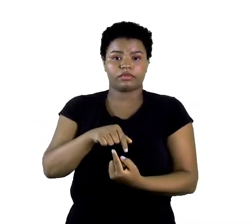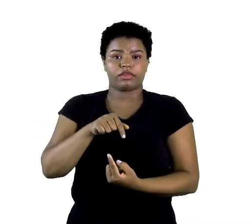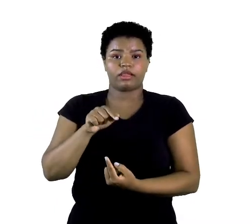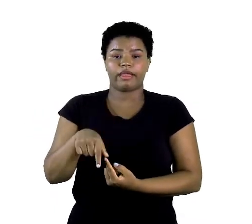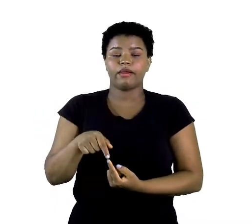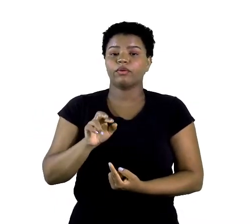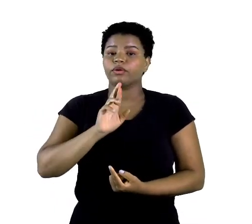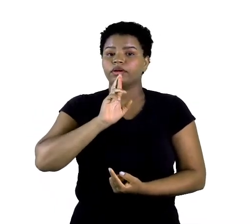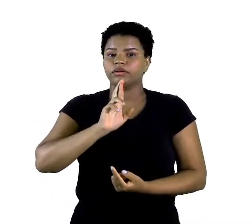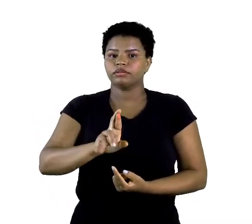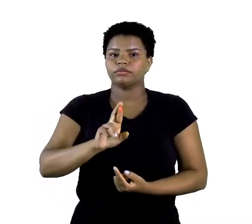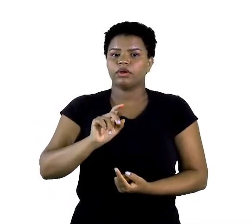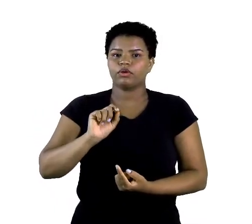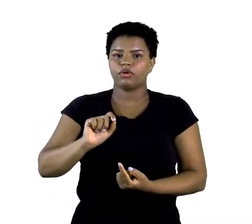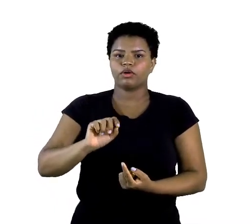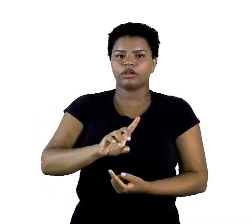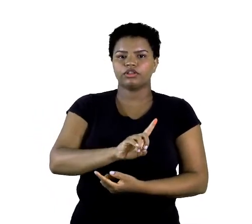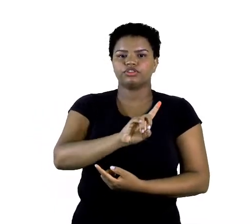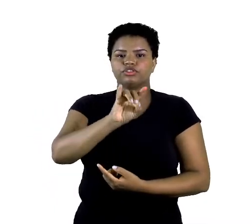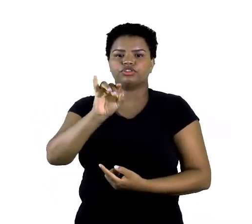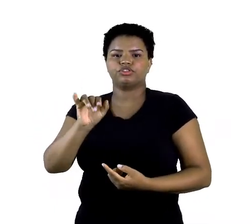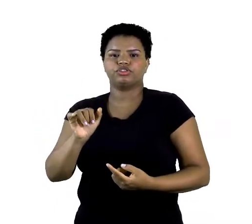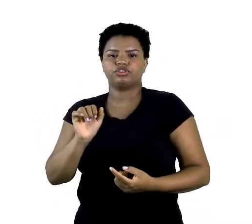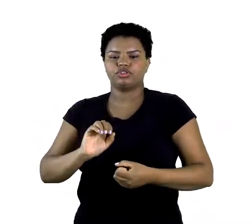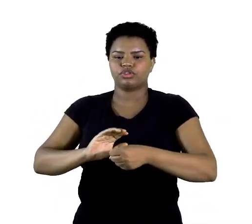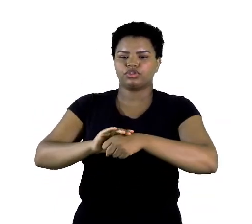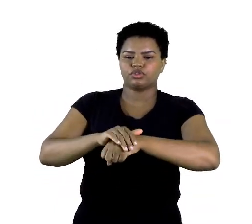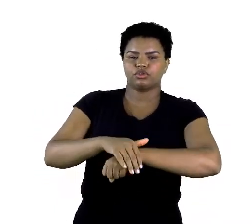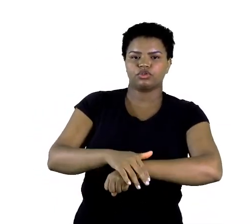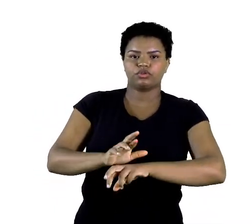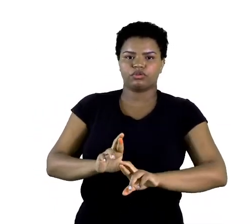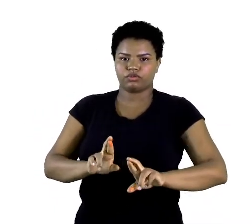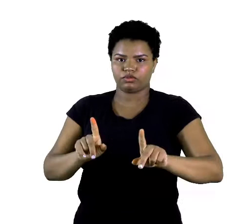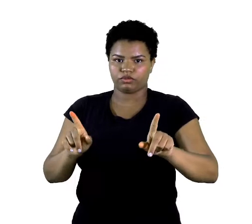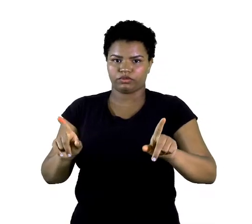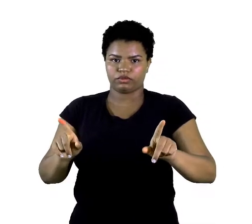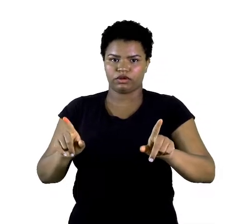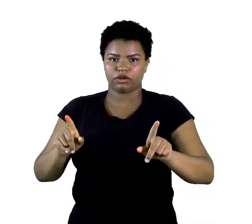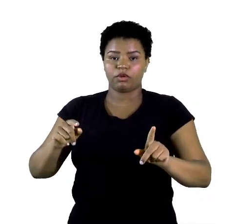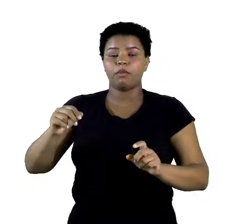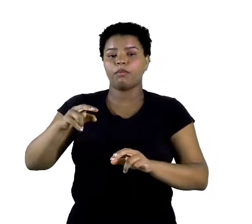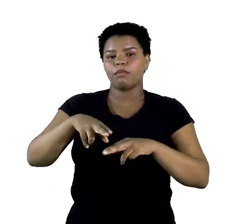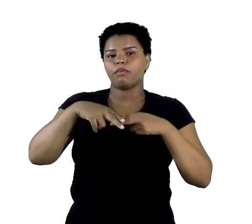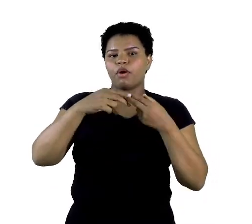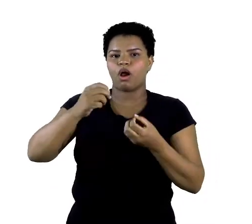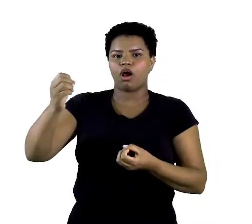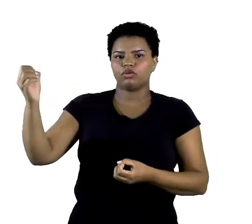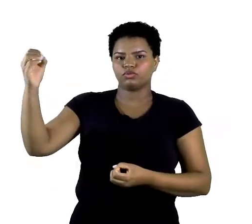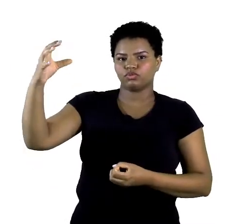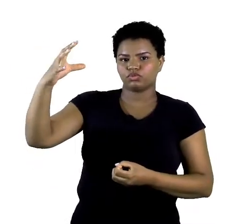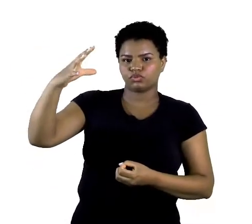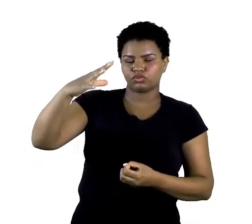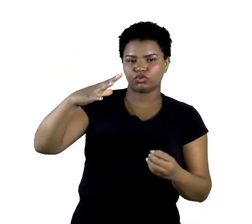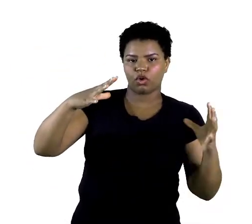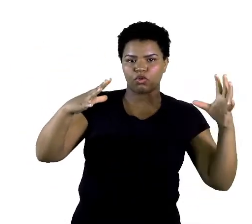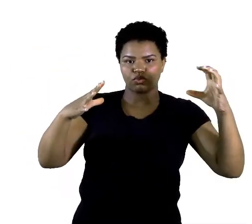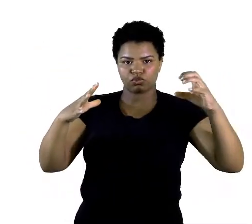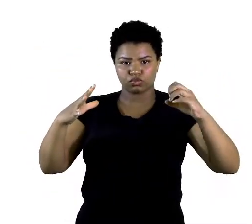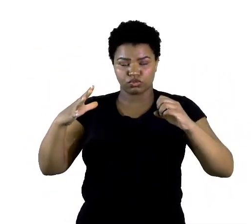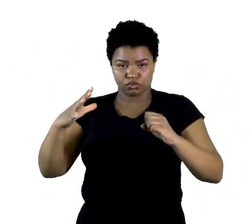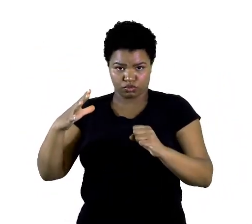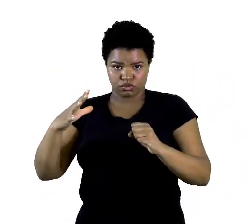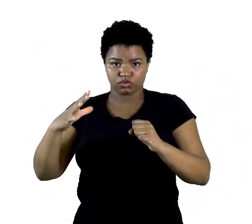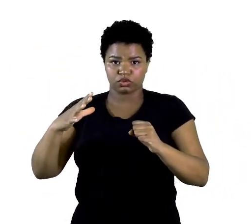resulta na sucessão de dias e noites, devido à diferença de iluminação nas diferentes áreas do planeta.